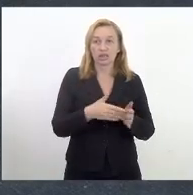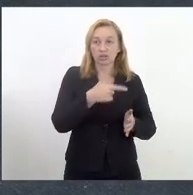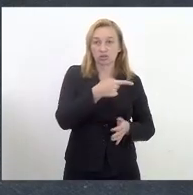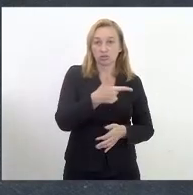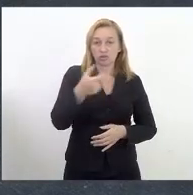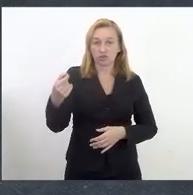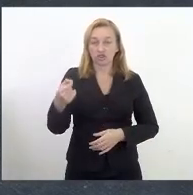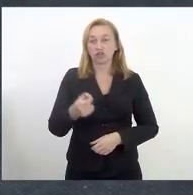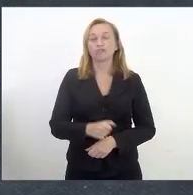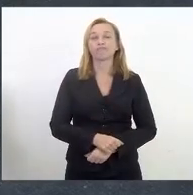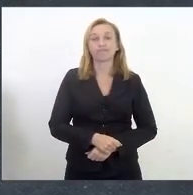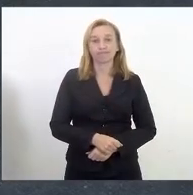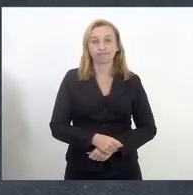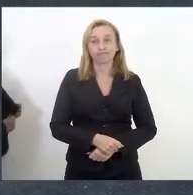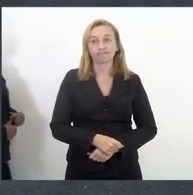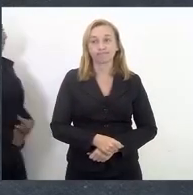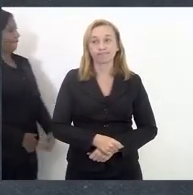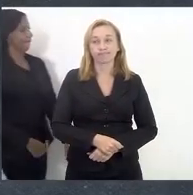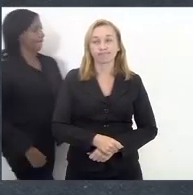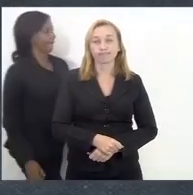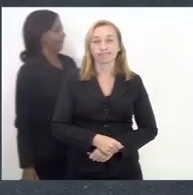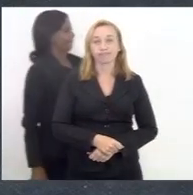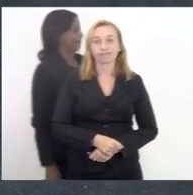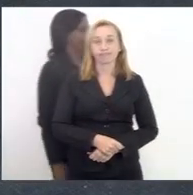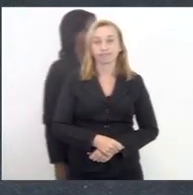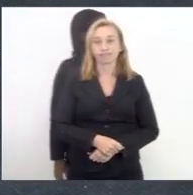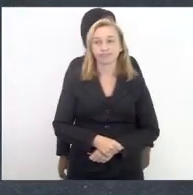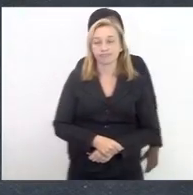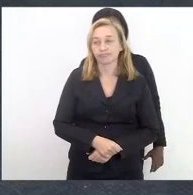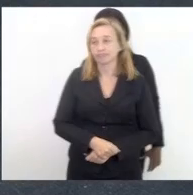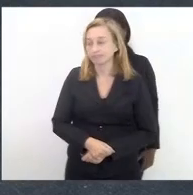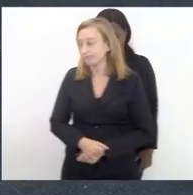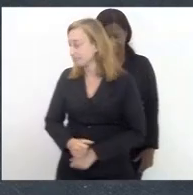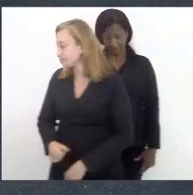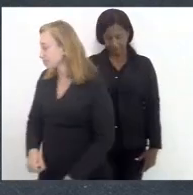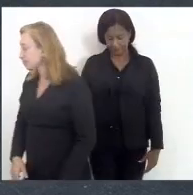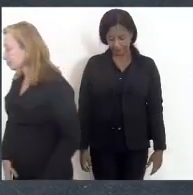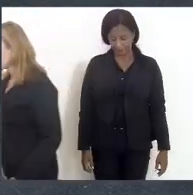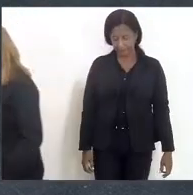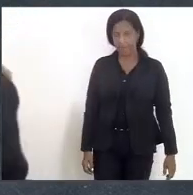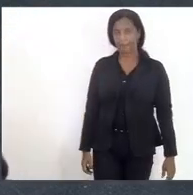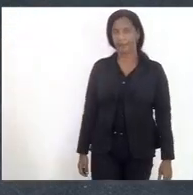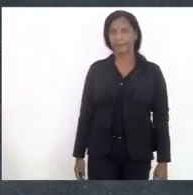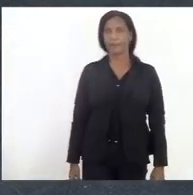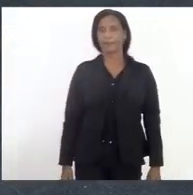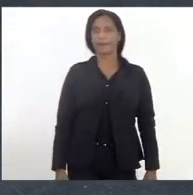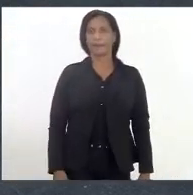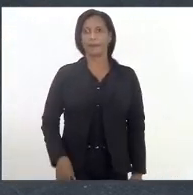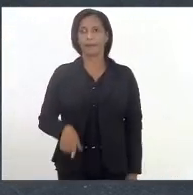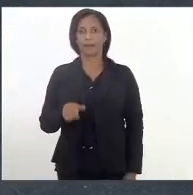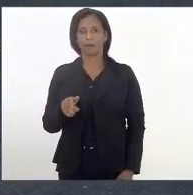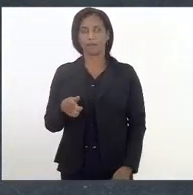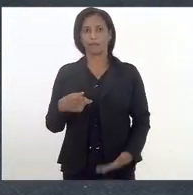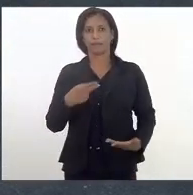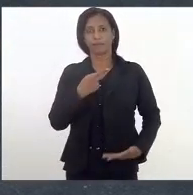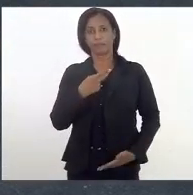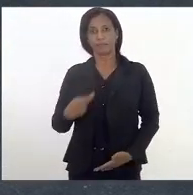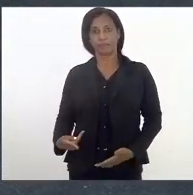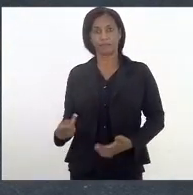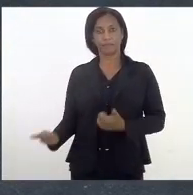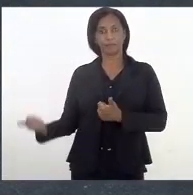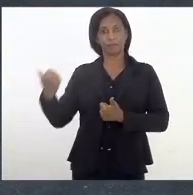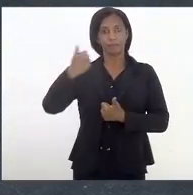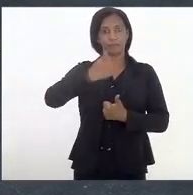2020 e inicie ter vossa excelência assumir a presidência